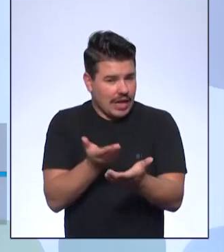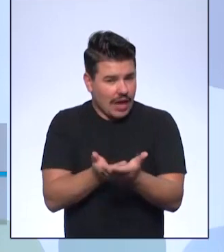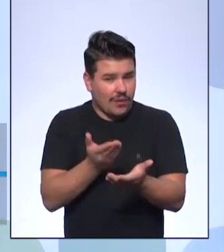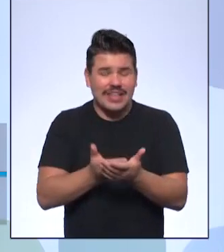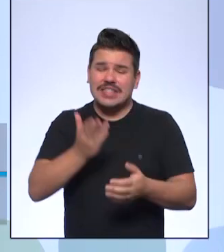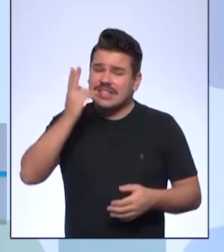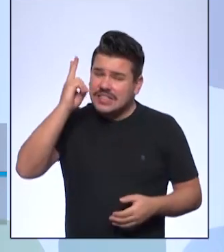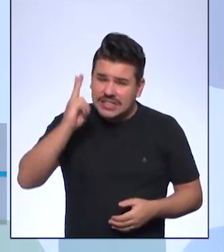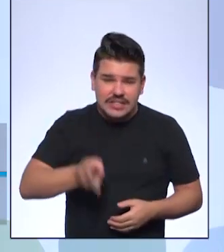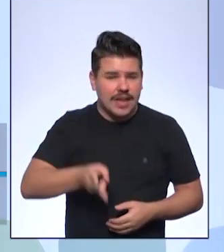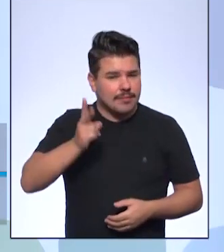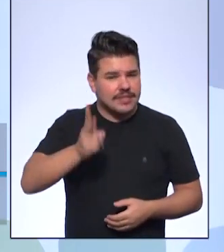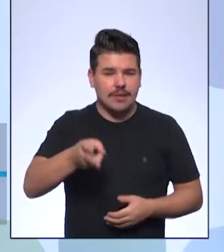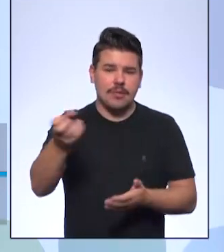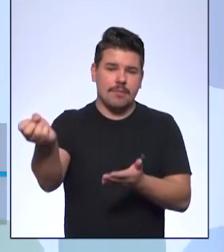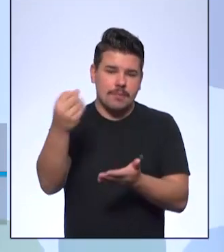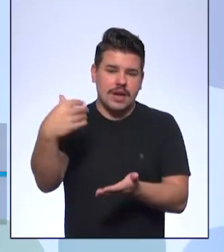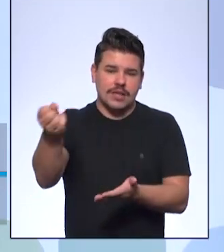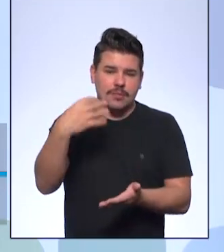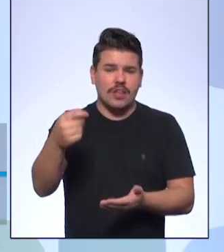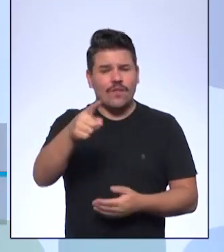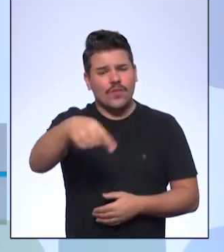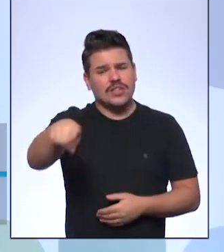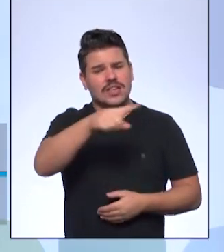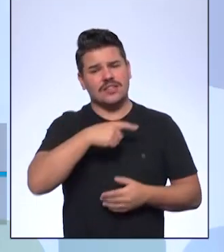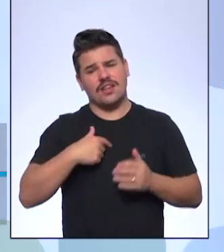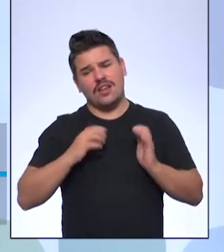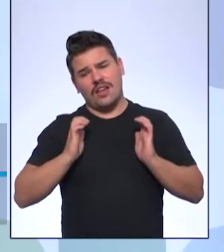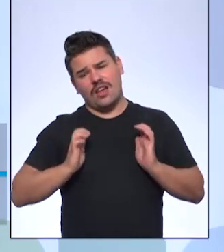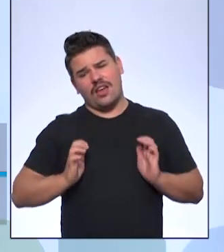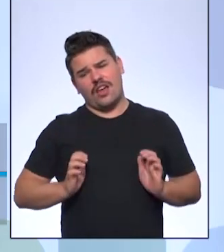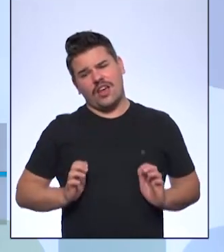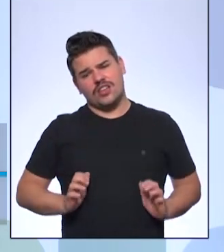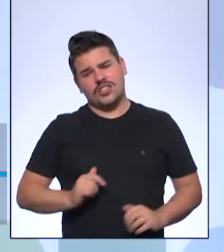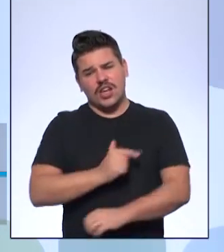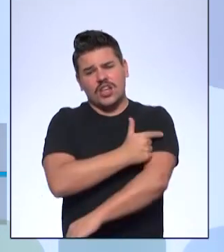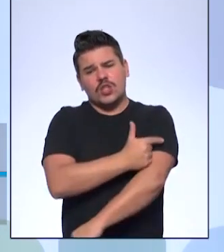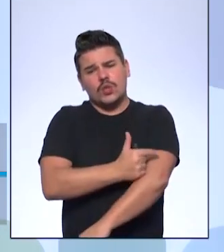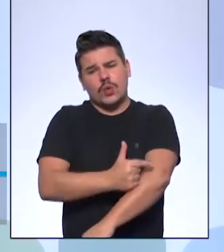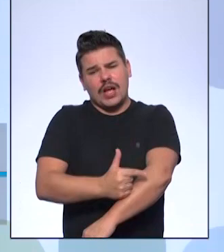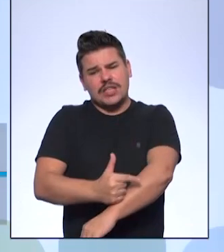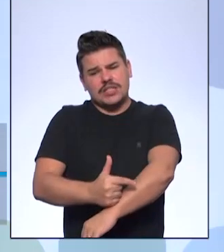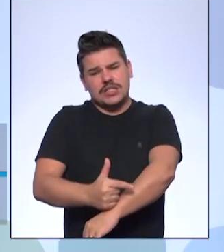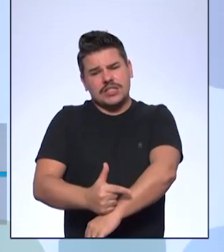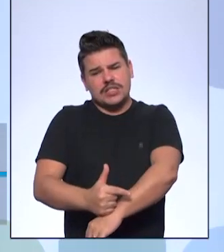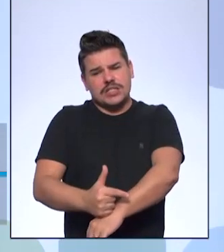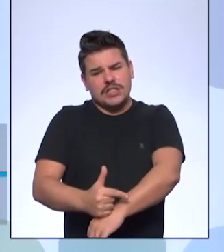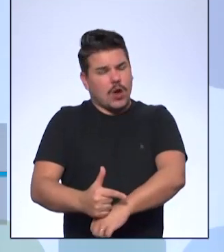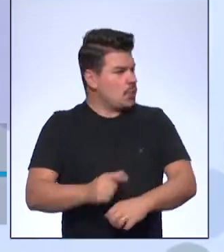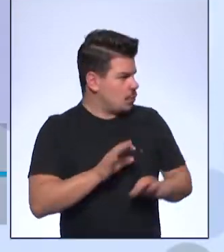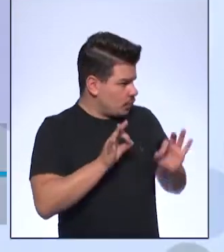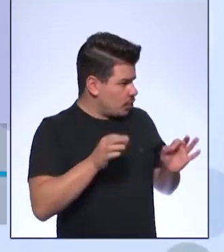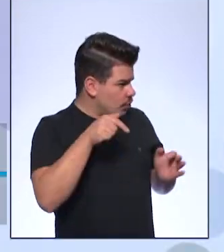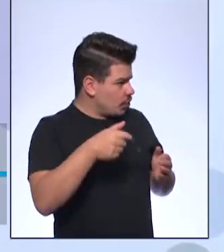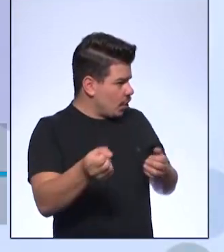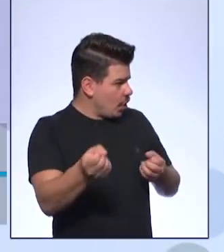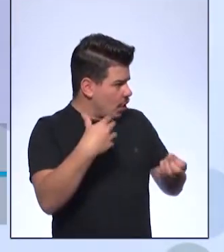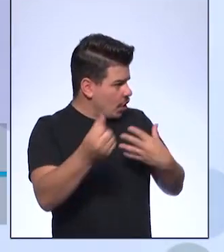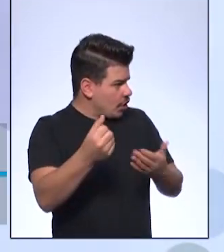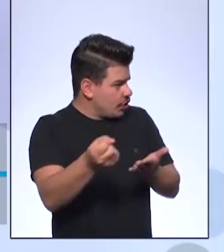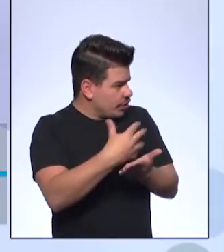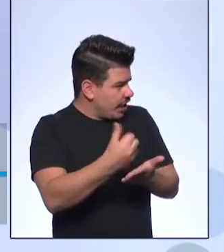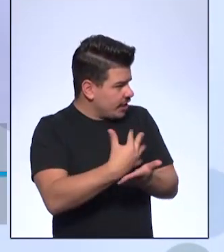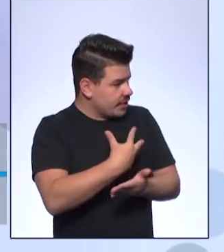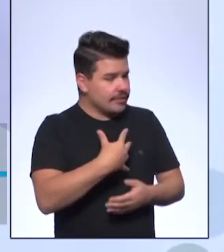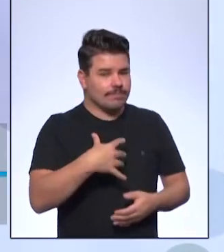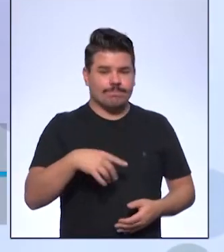recorrente nas aulas, a questão da postura de vocês no chat. Mas só no chat, professora? Não,